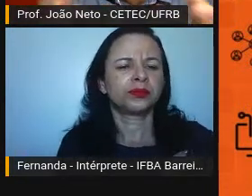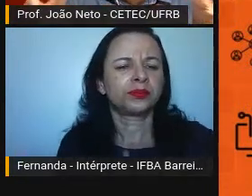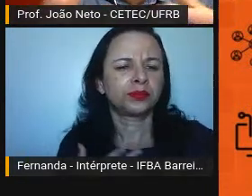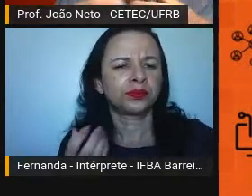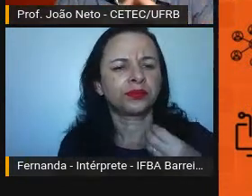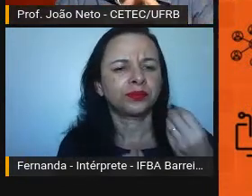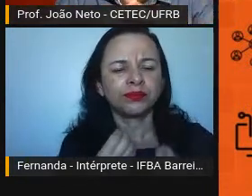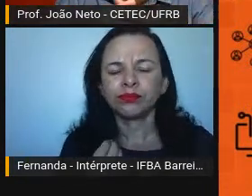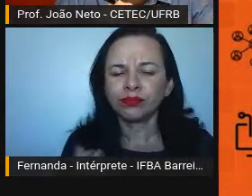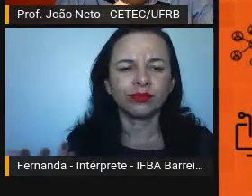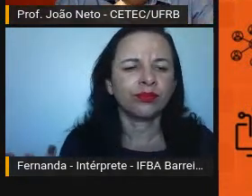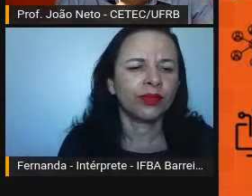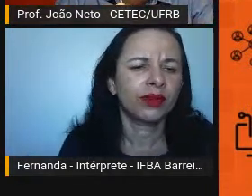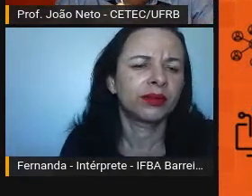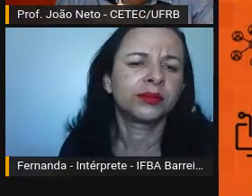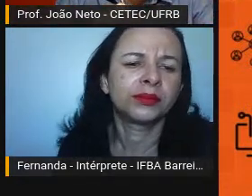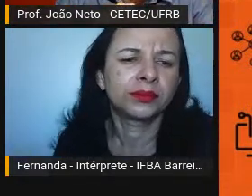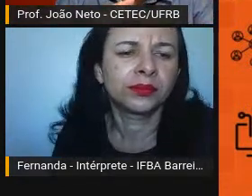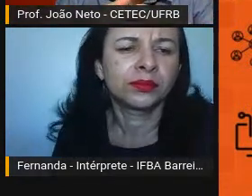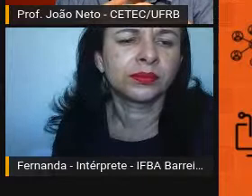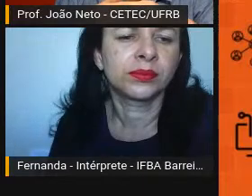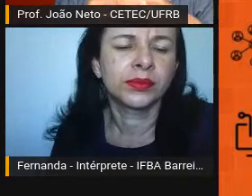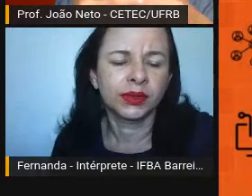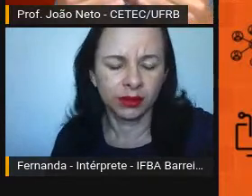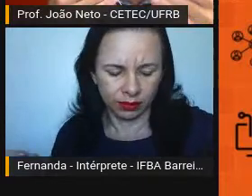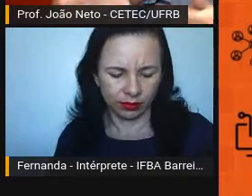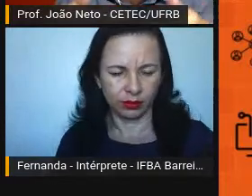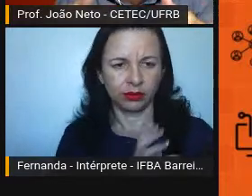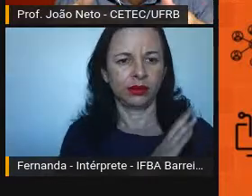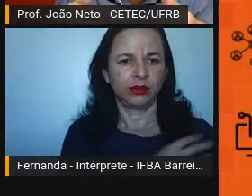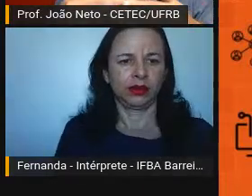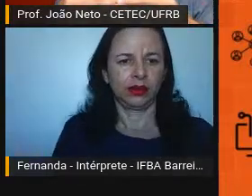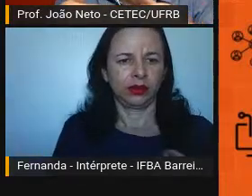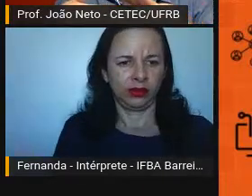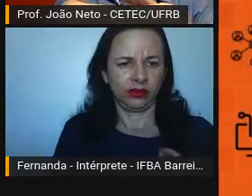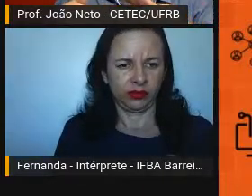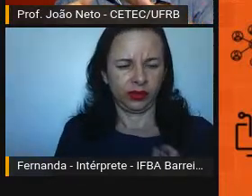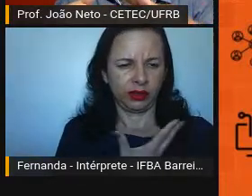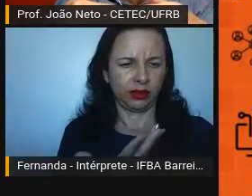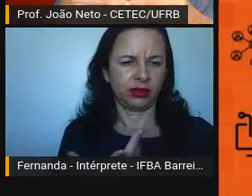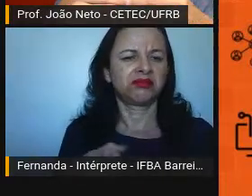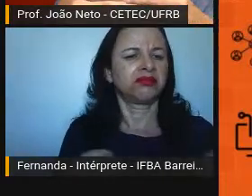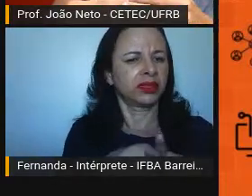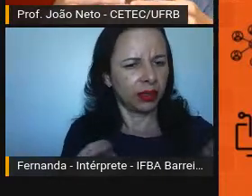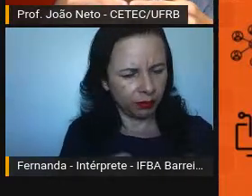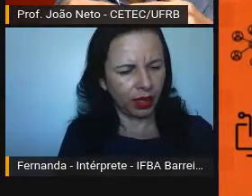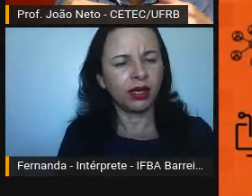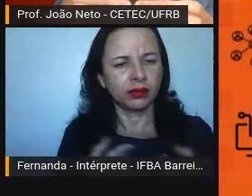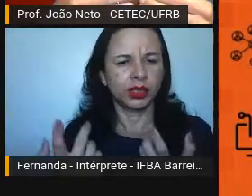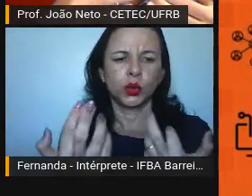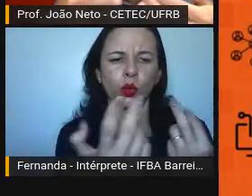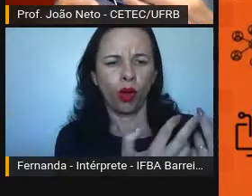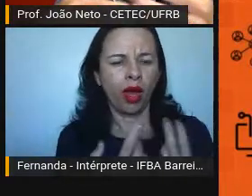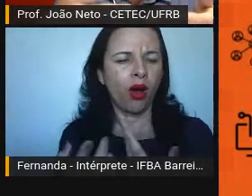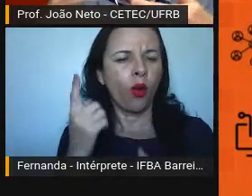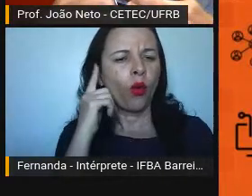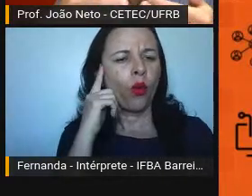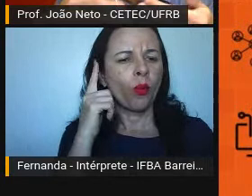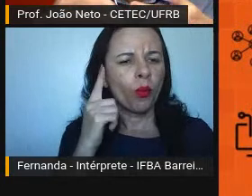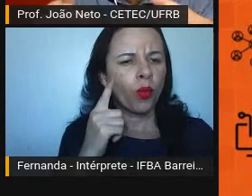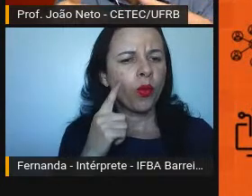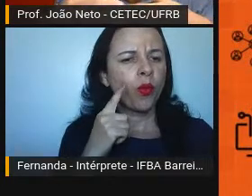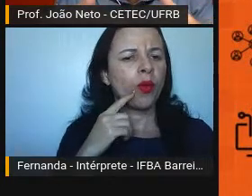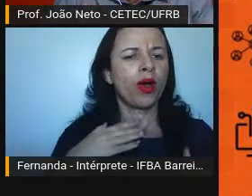Enfim no novo estilo de vida a isso vale tanto positivo motoro motora e